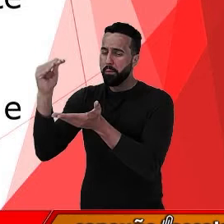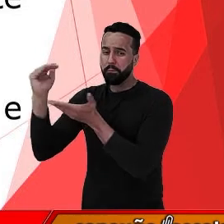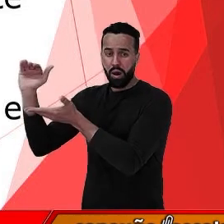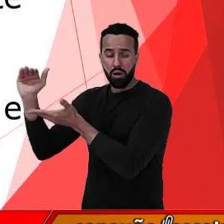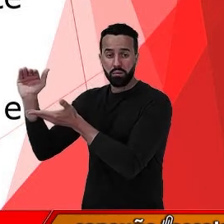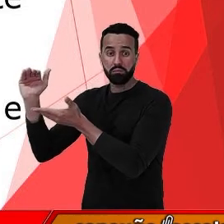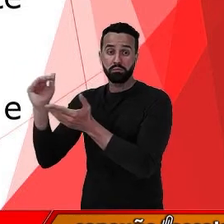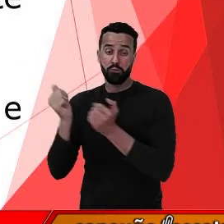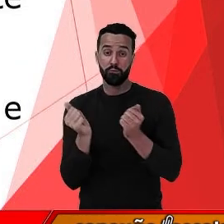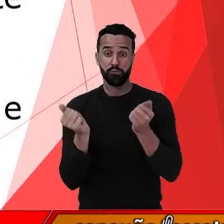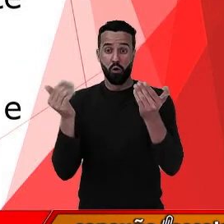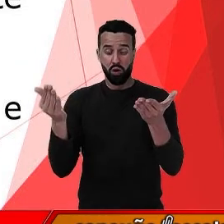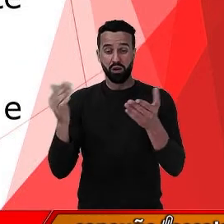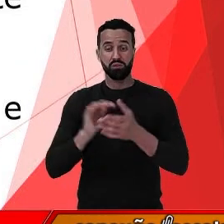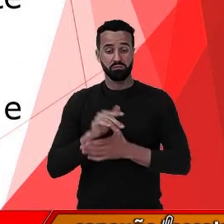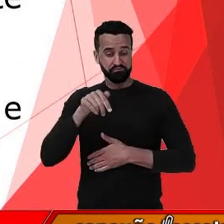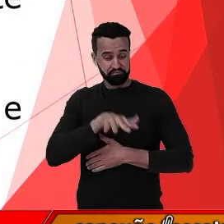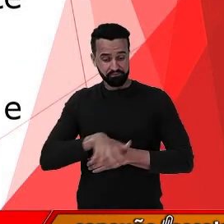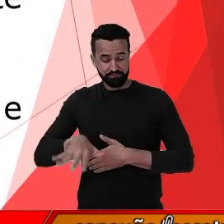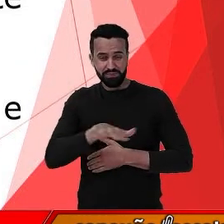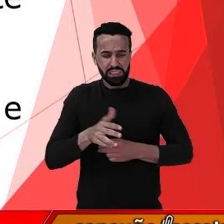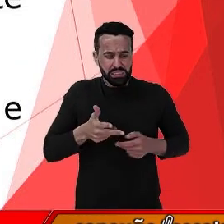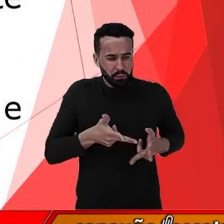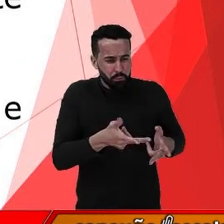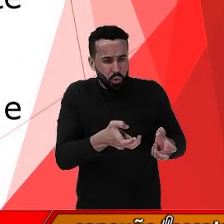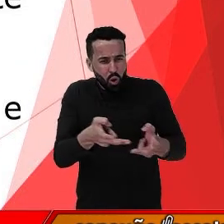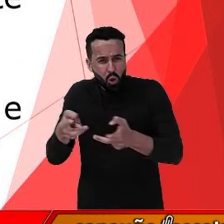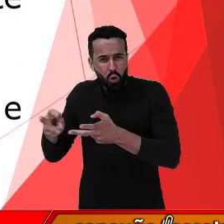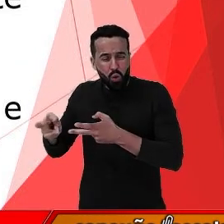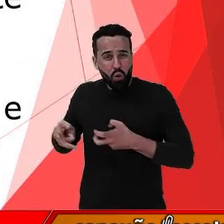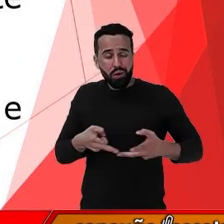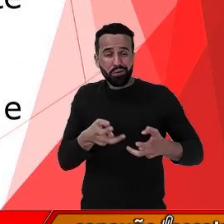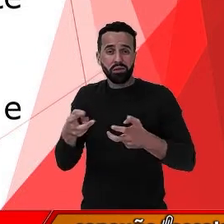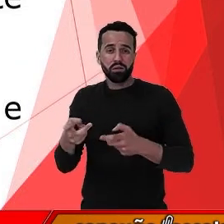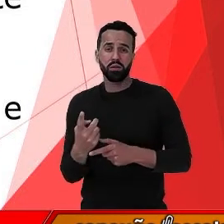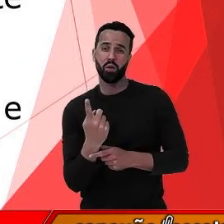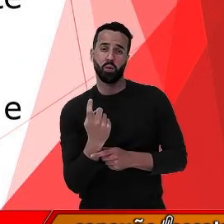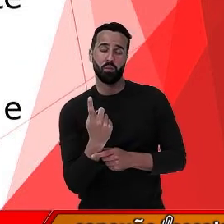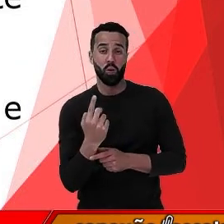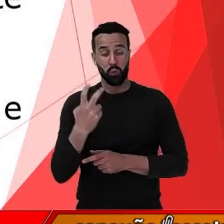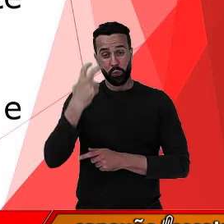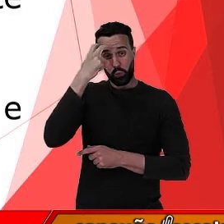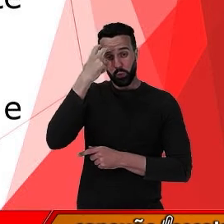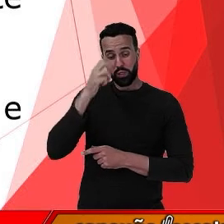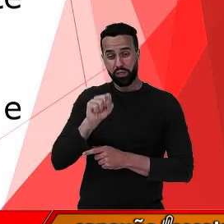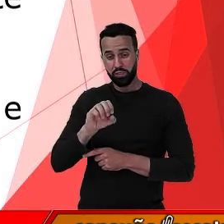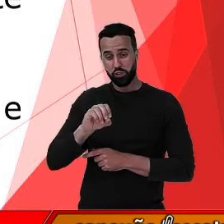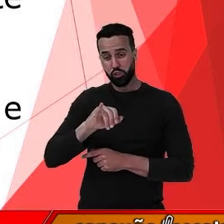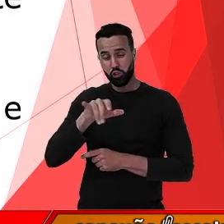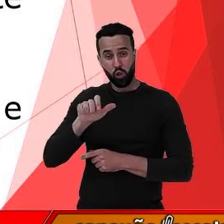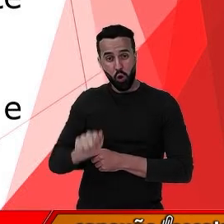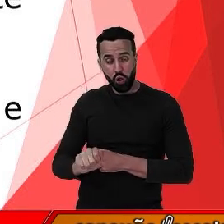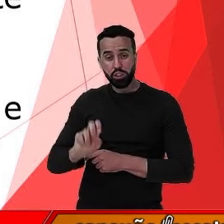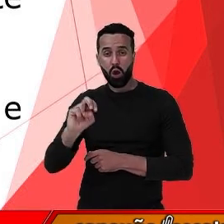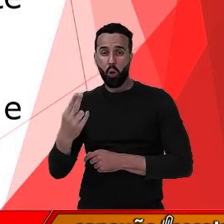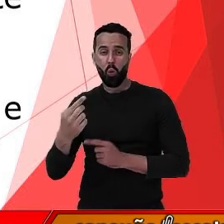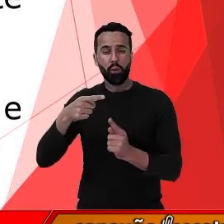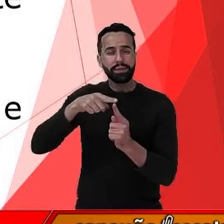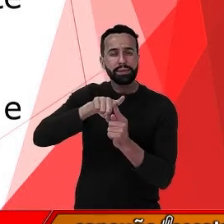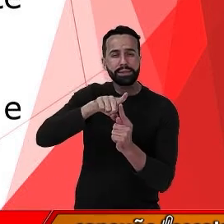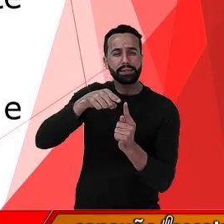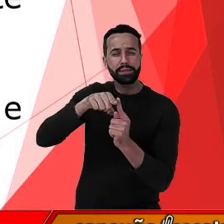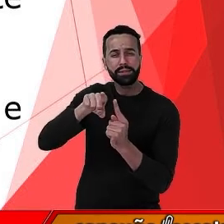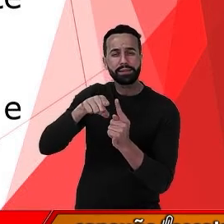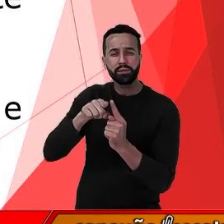obra e, por sua vez, tem aí uma única cultura, né? Ou planta só soja, ou planta só trigo, não tem aí